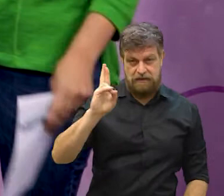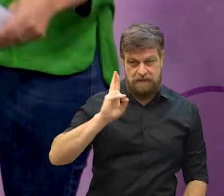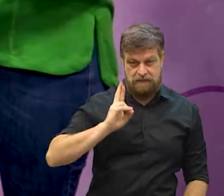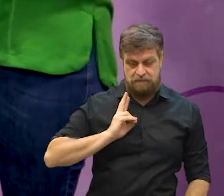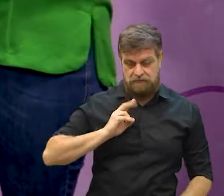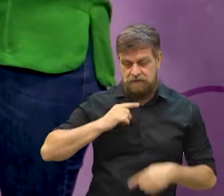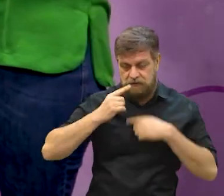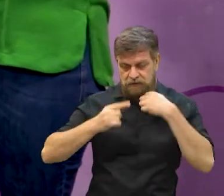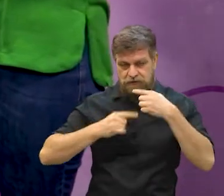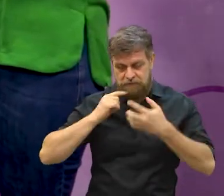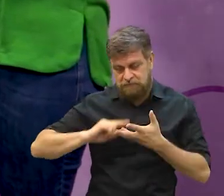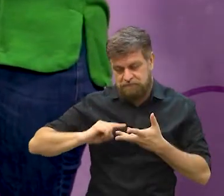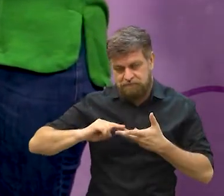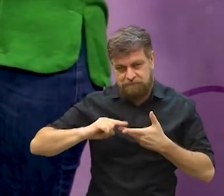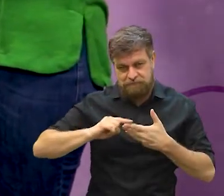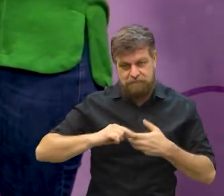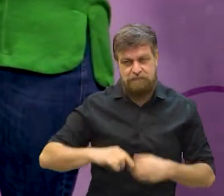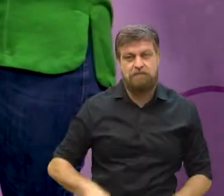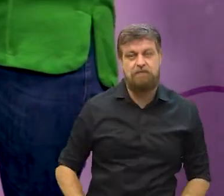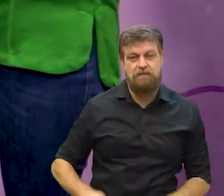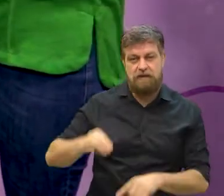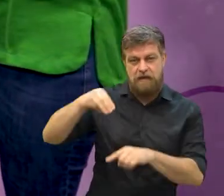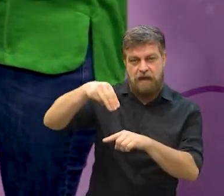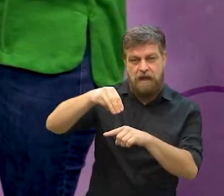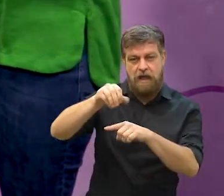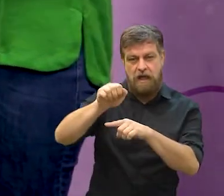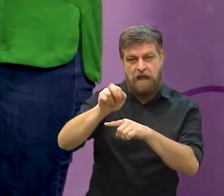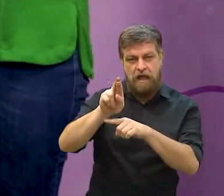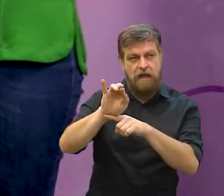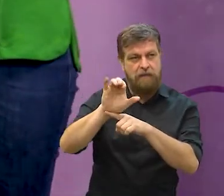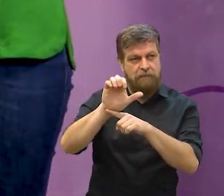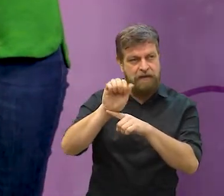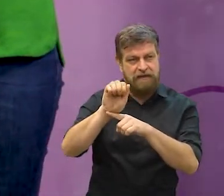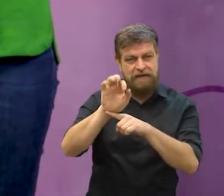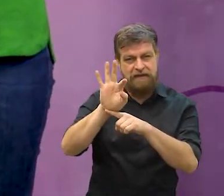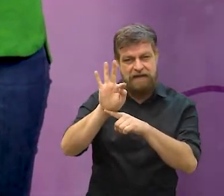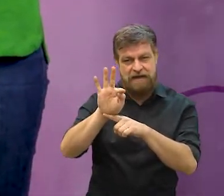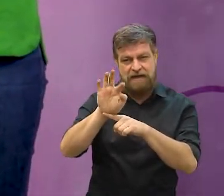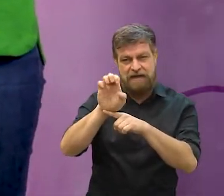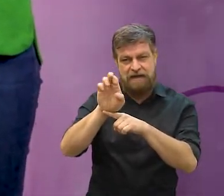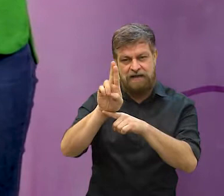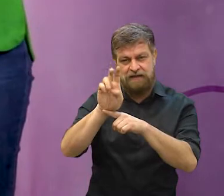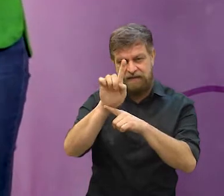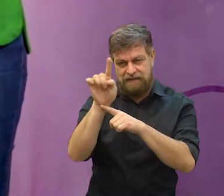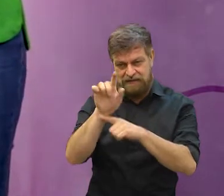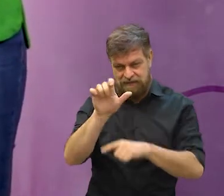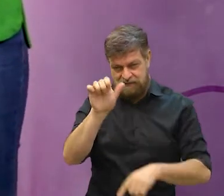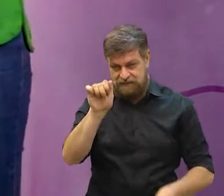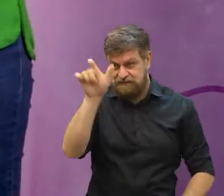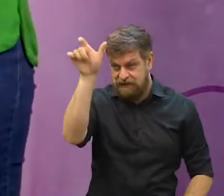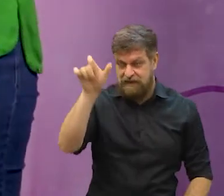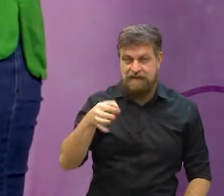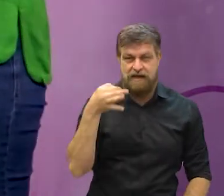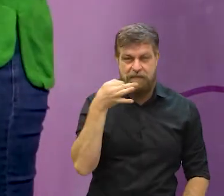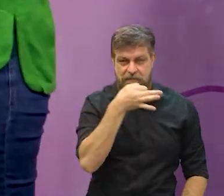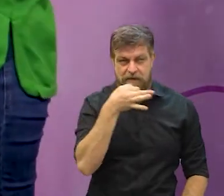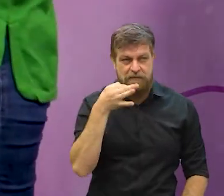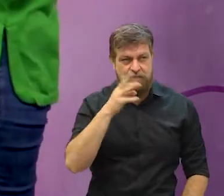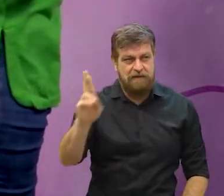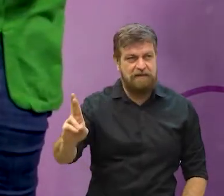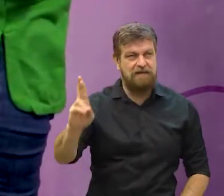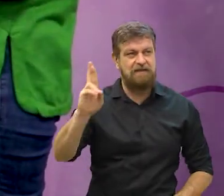muitas outras é a doutora Maria Tereza Jacó, médica especialista em dor crônica e também em